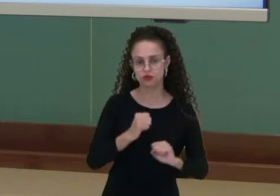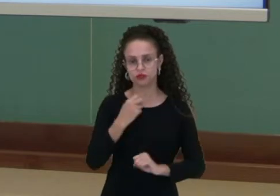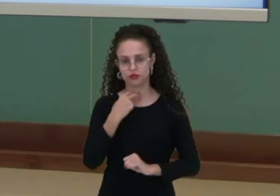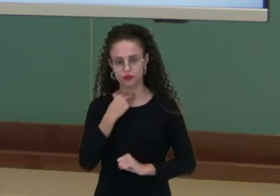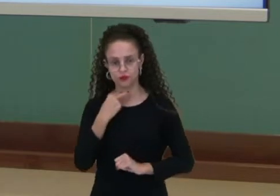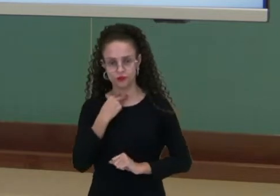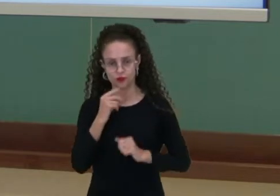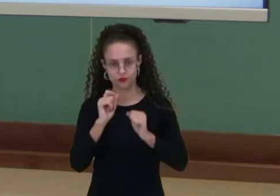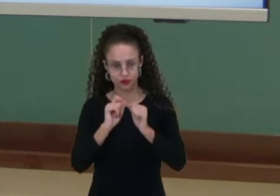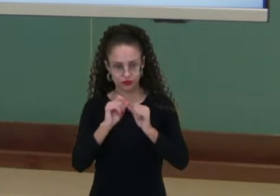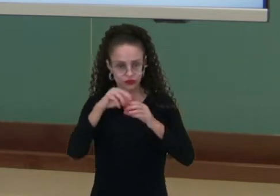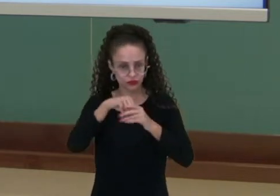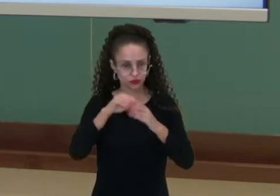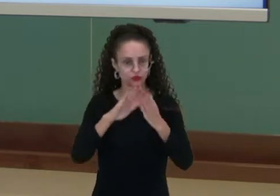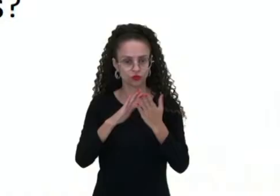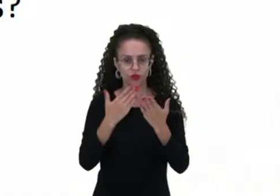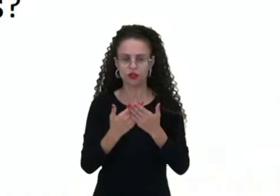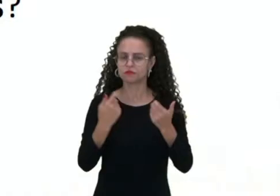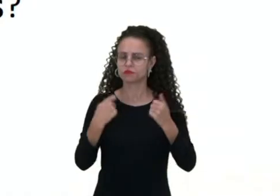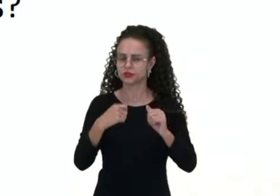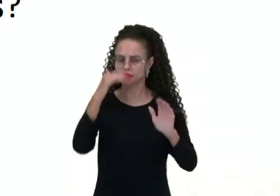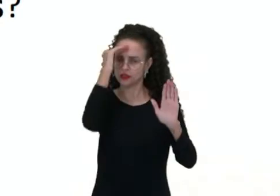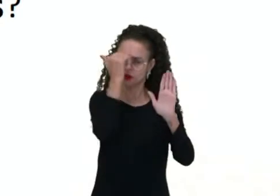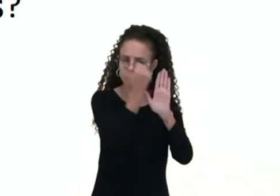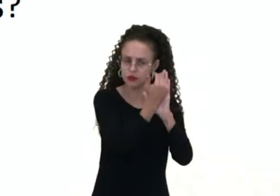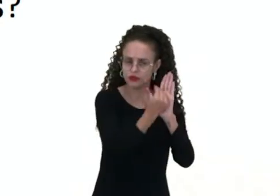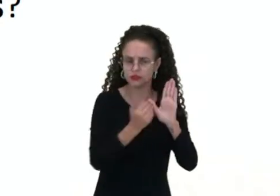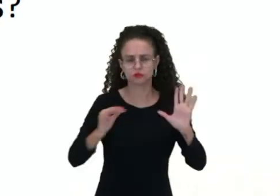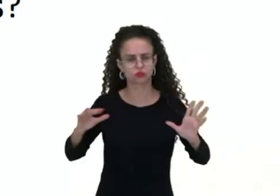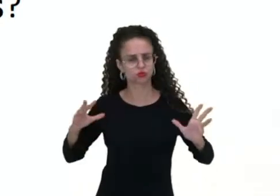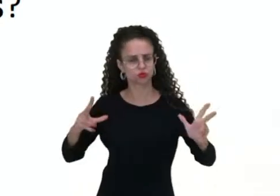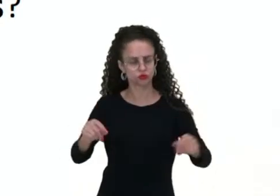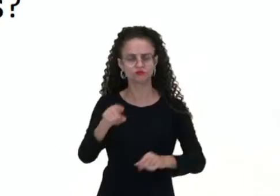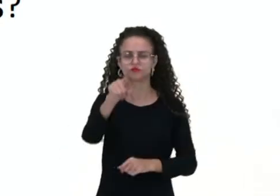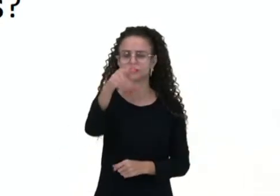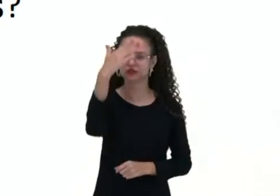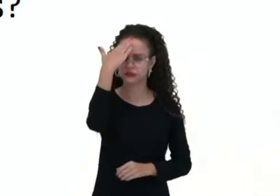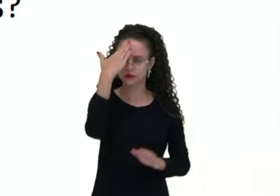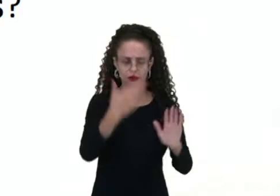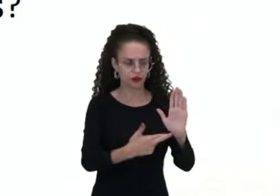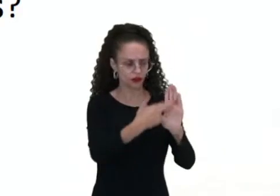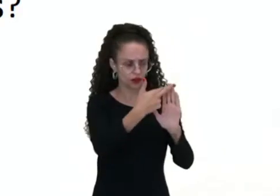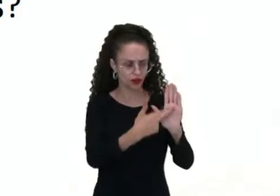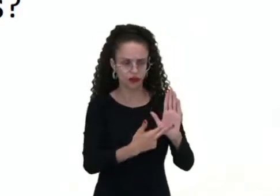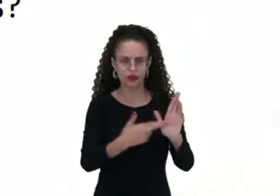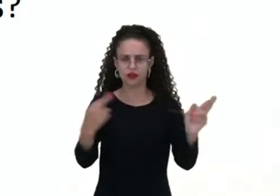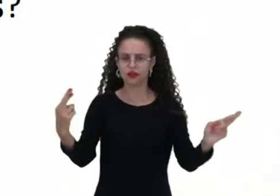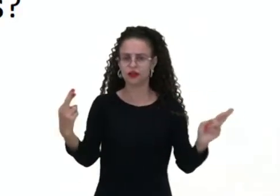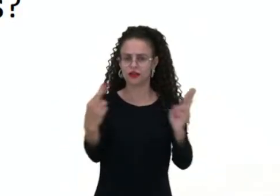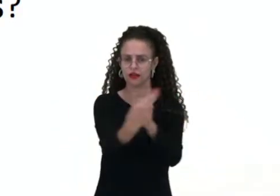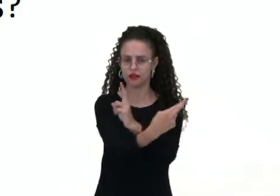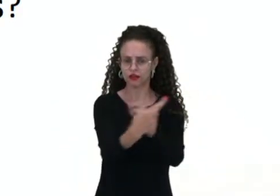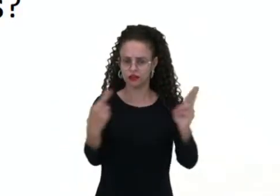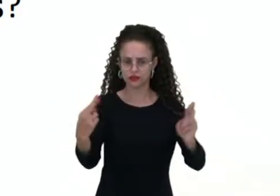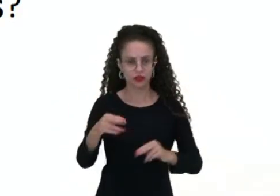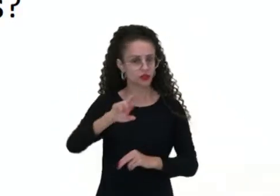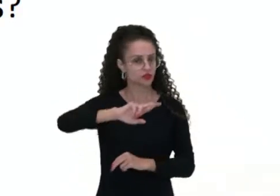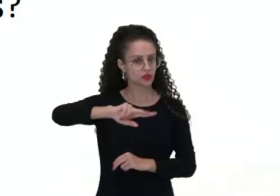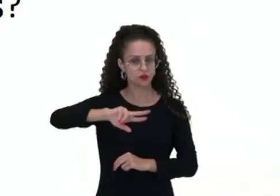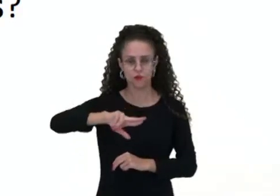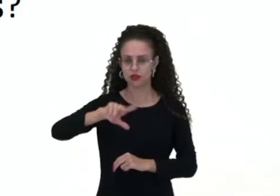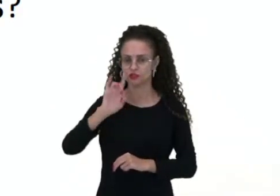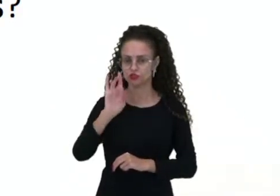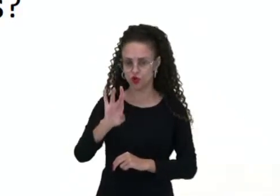e devem ser seguidas por todos. Mas você sabia que essas regras e normas estão relacionadas não apenas aos